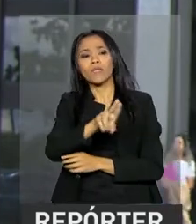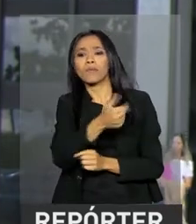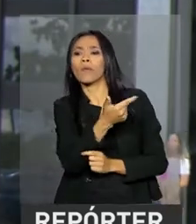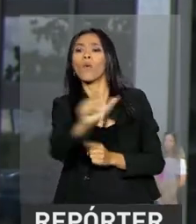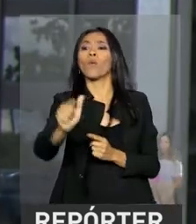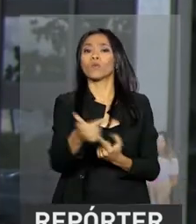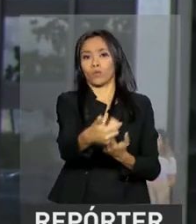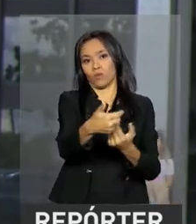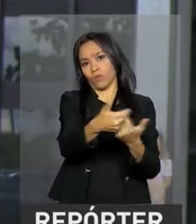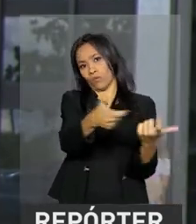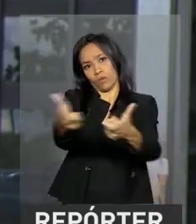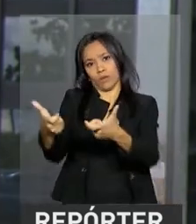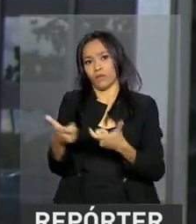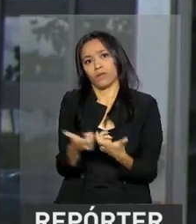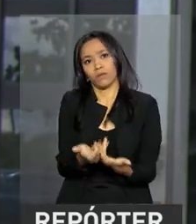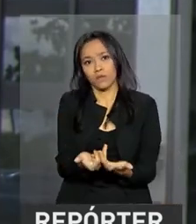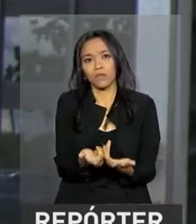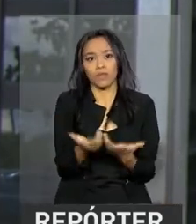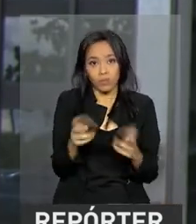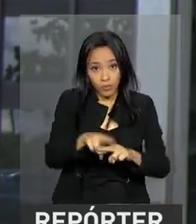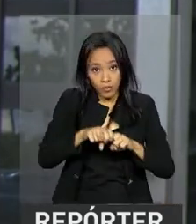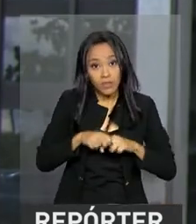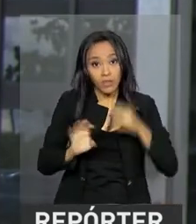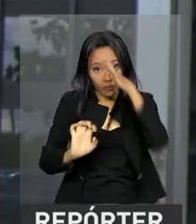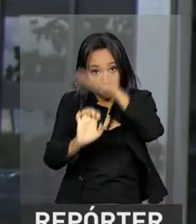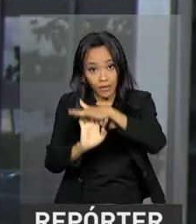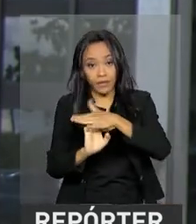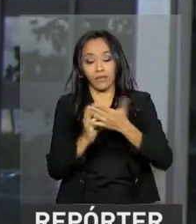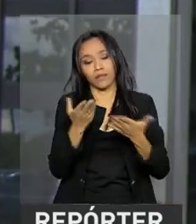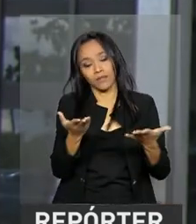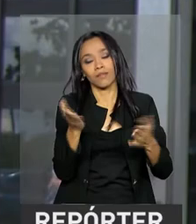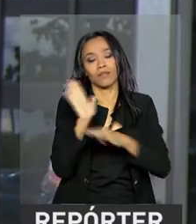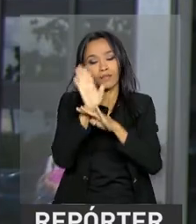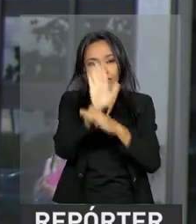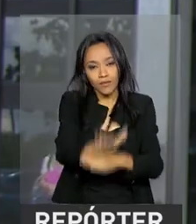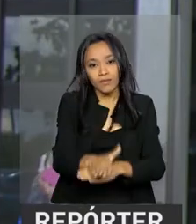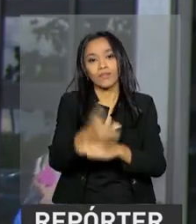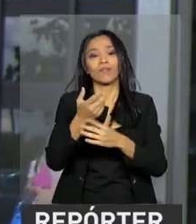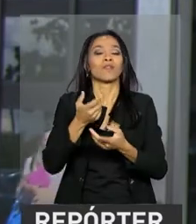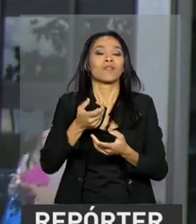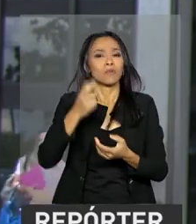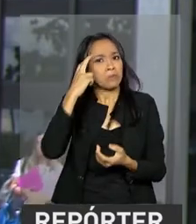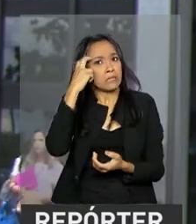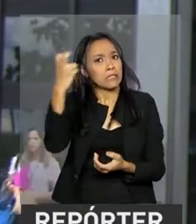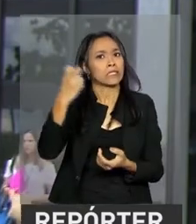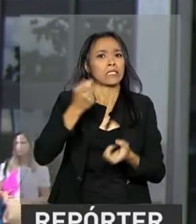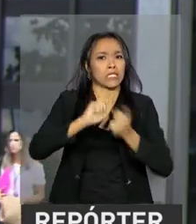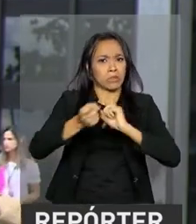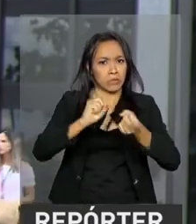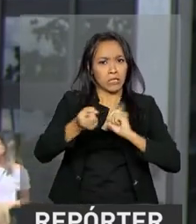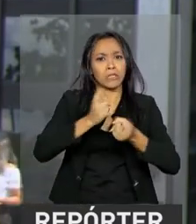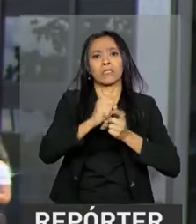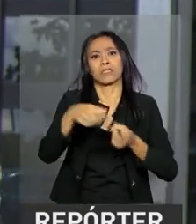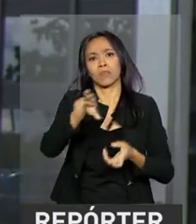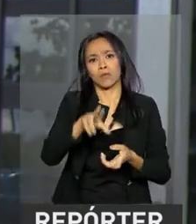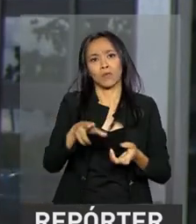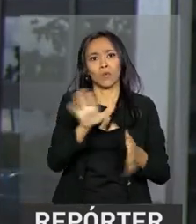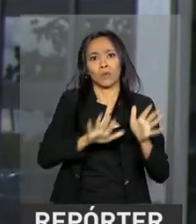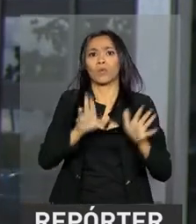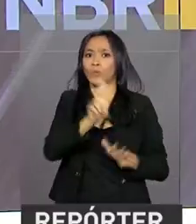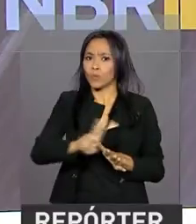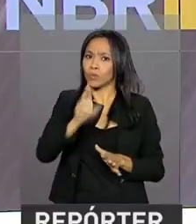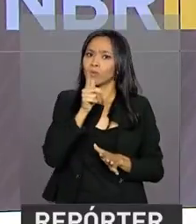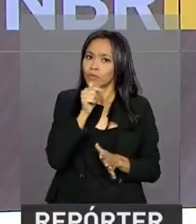não necessariamente os nossos aeroportos. Com isso, a Infraero contribui, né, com a gestão inteligente ou responsável de recursos hídricos a nível